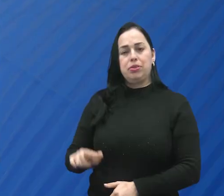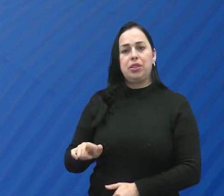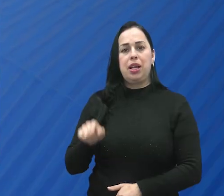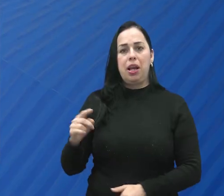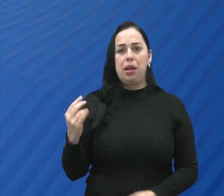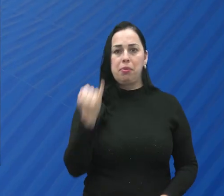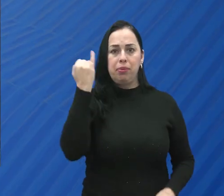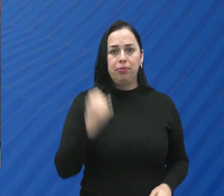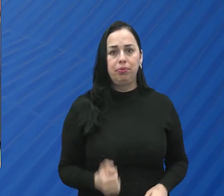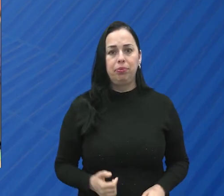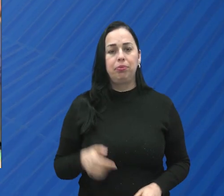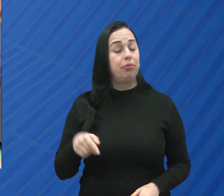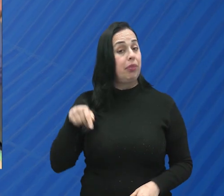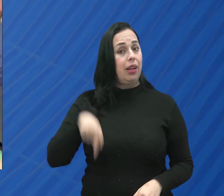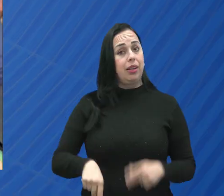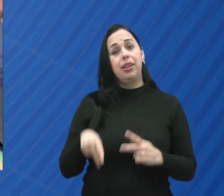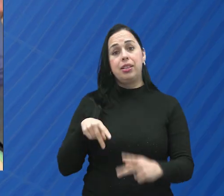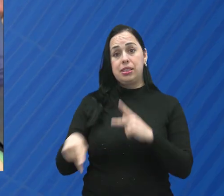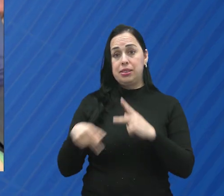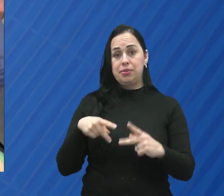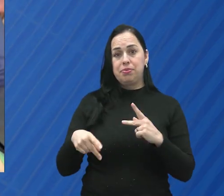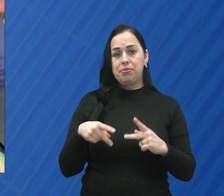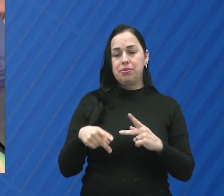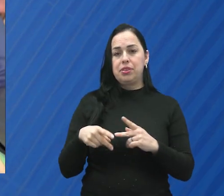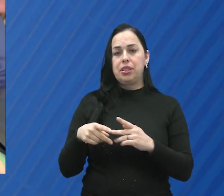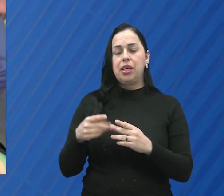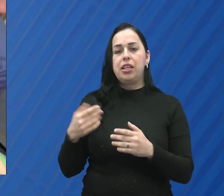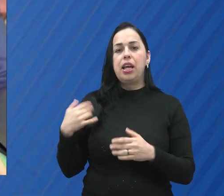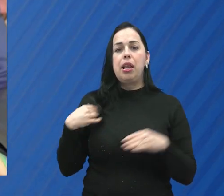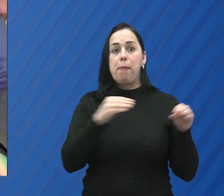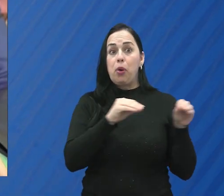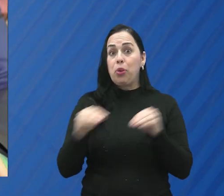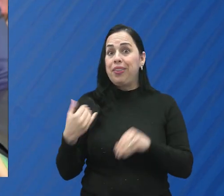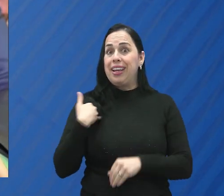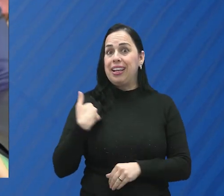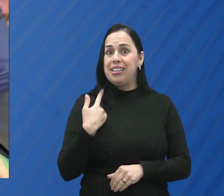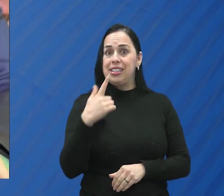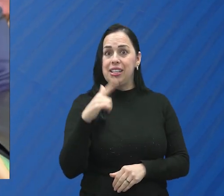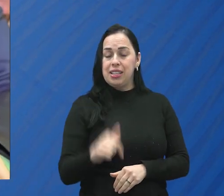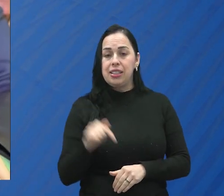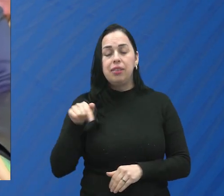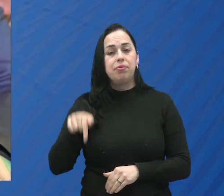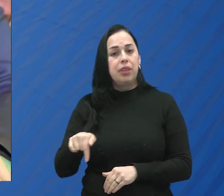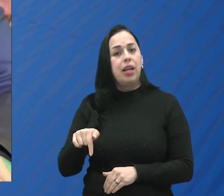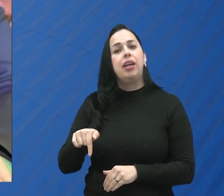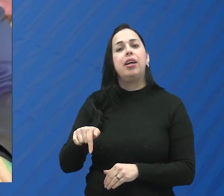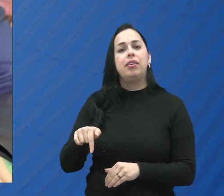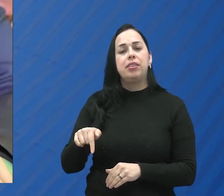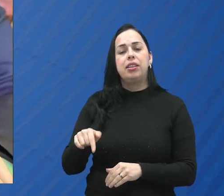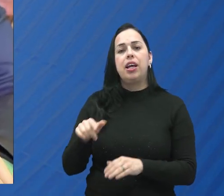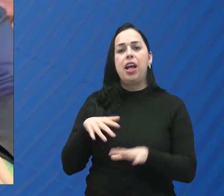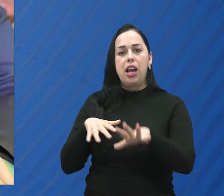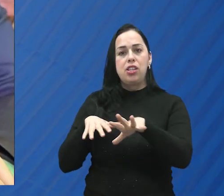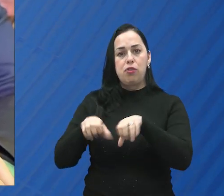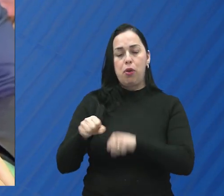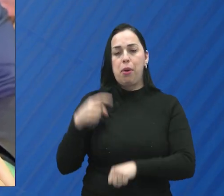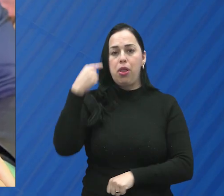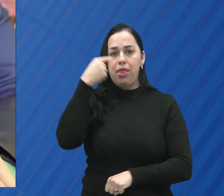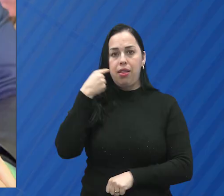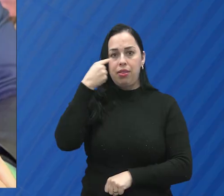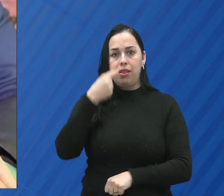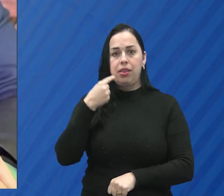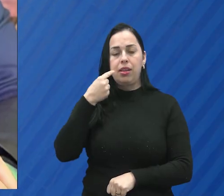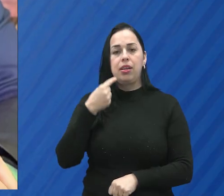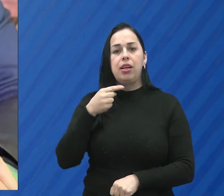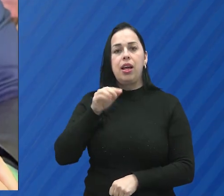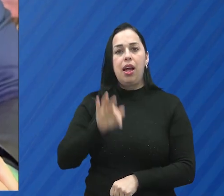emblemática. Em São José dos Campos, desde os 17 anos, Rodrigo Cabreira Gonzalez é formado em Direito na Fundação